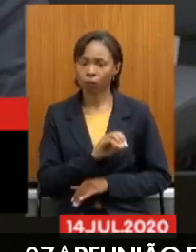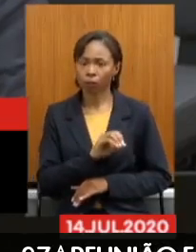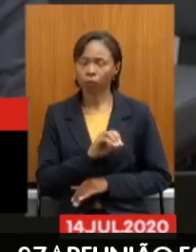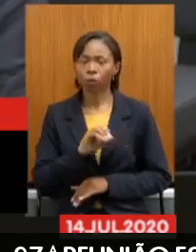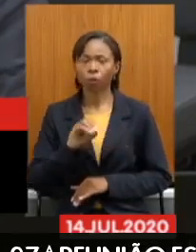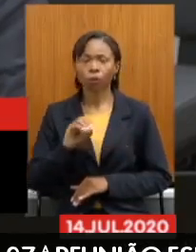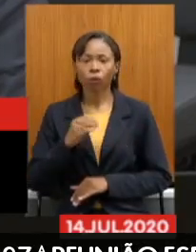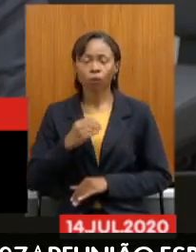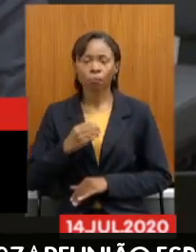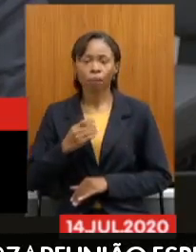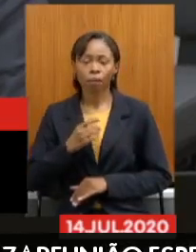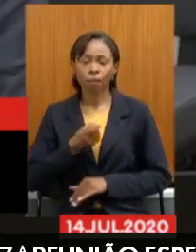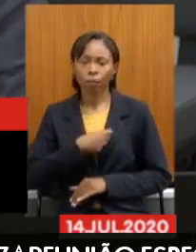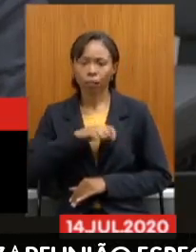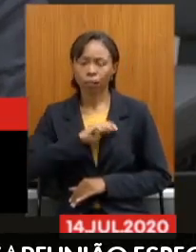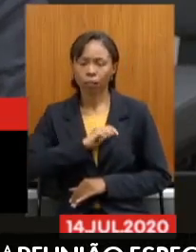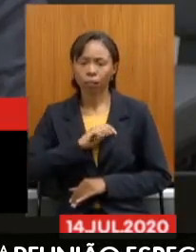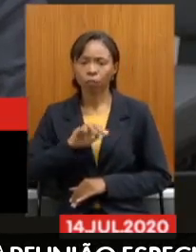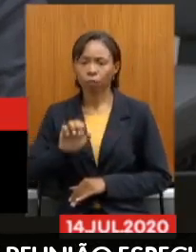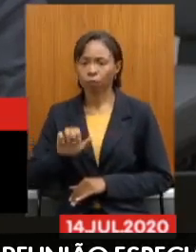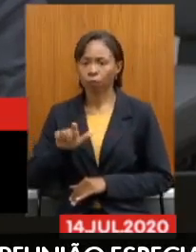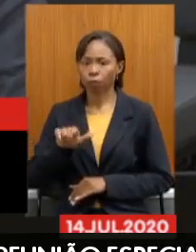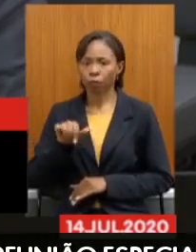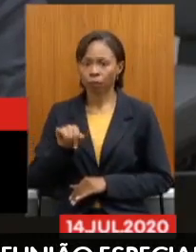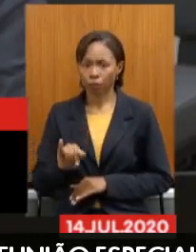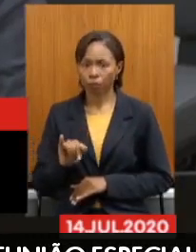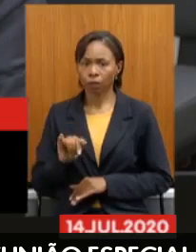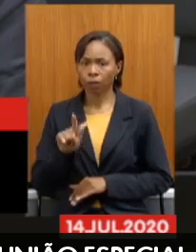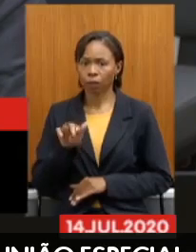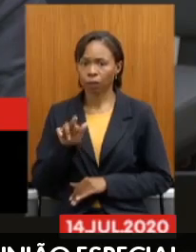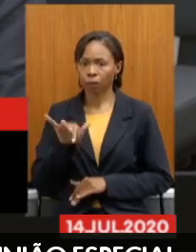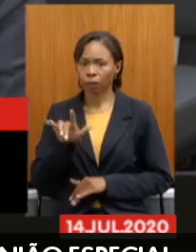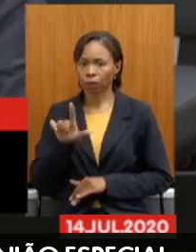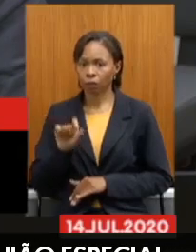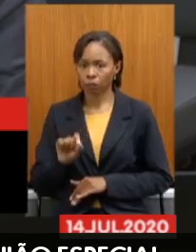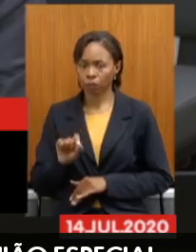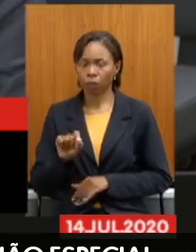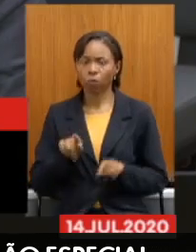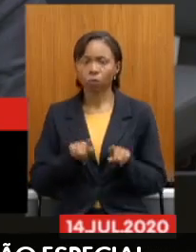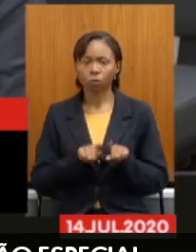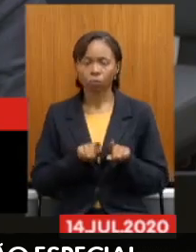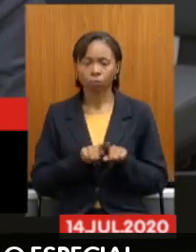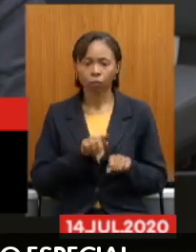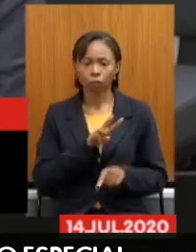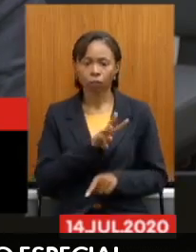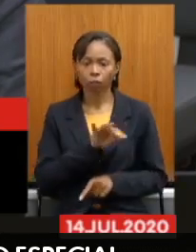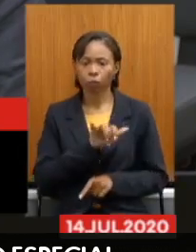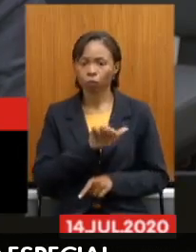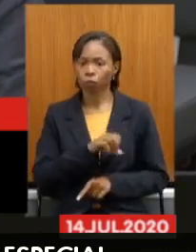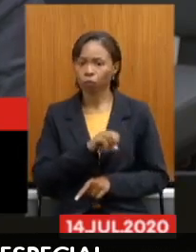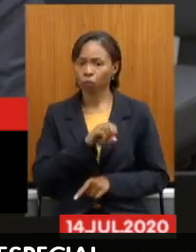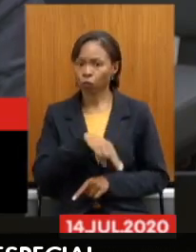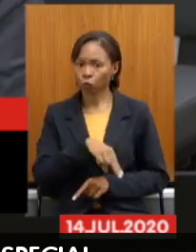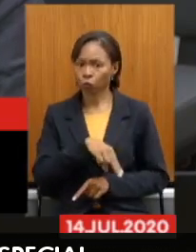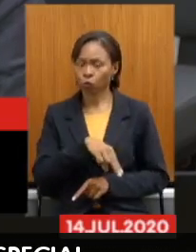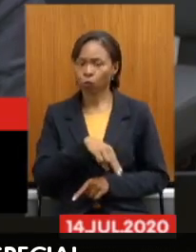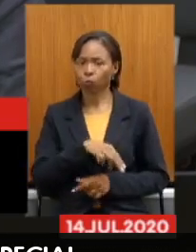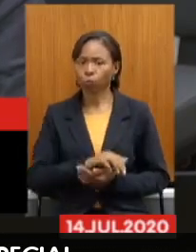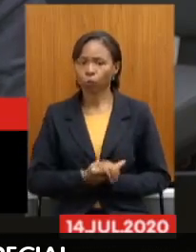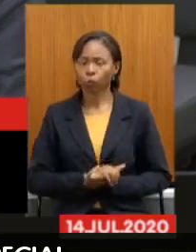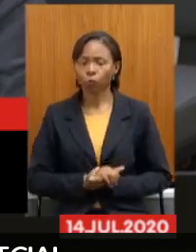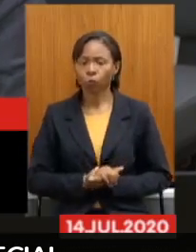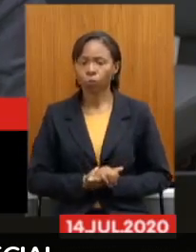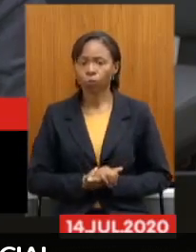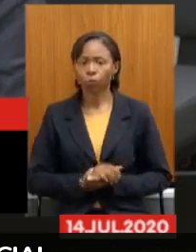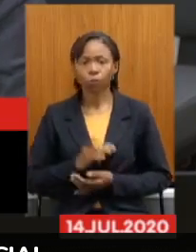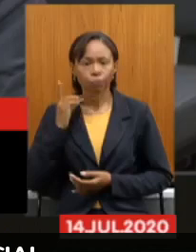deputado delegado Eli Grilo, também presente deputado doutor Wilson Batista,